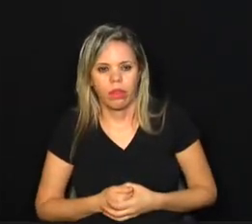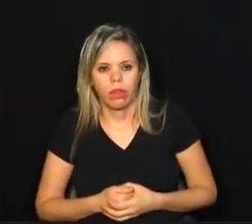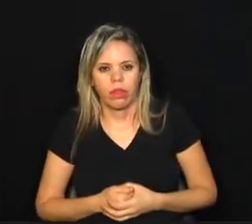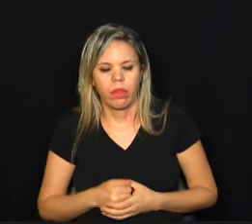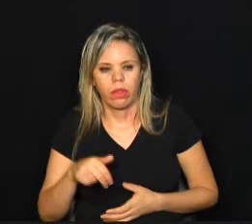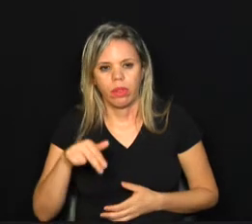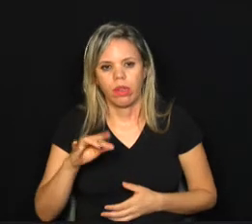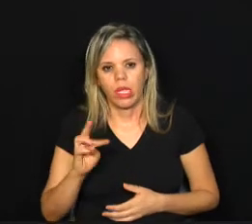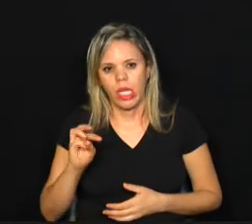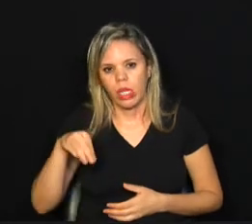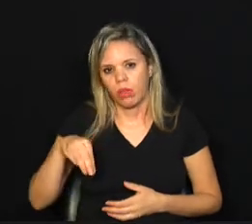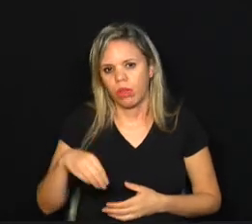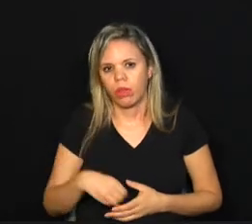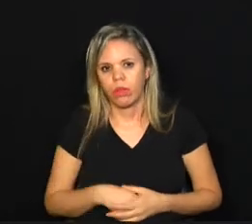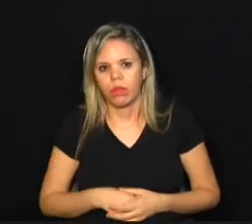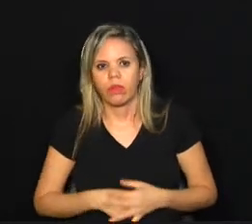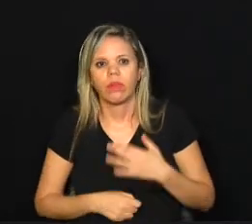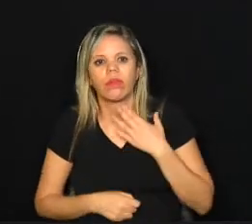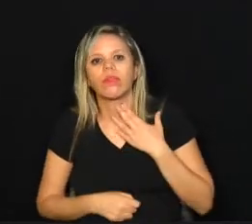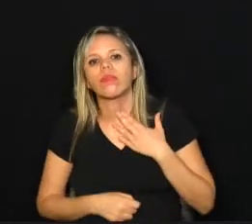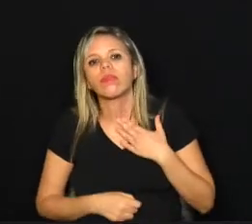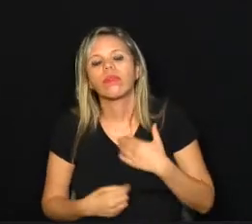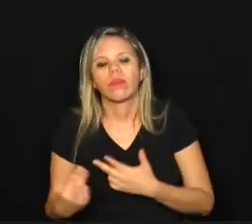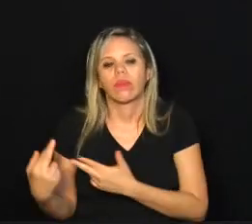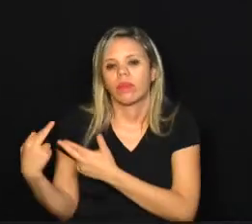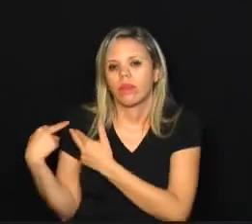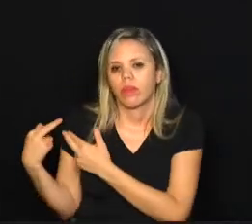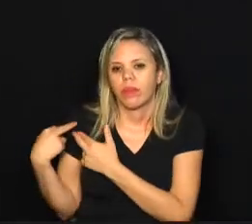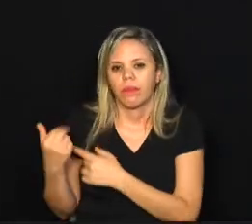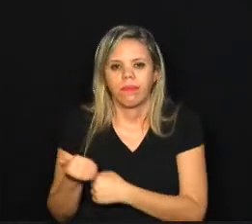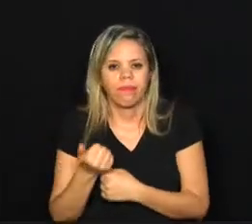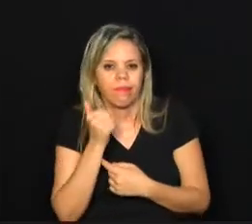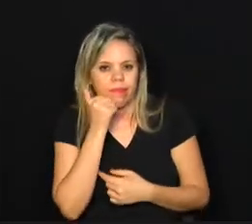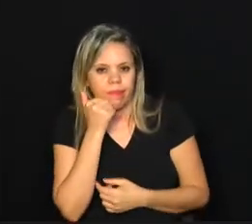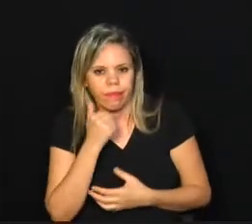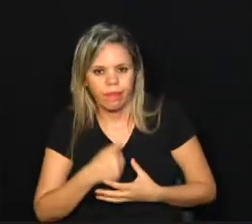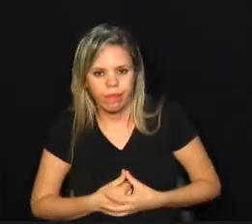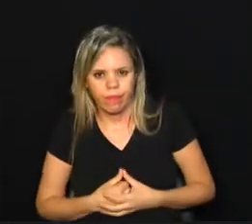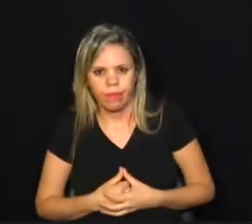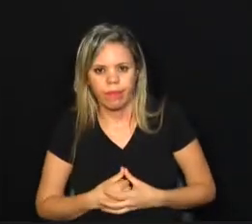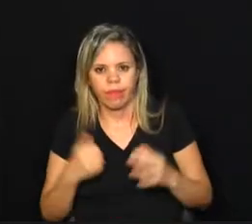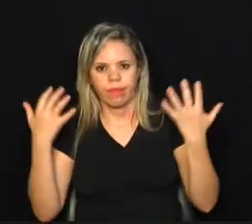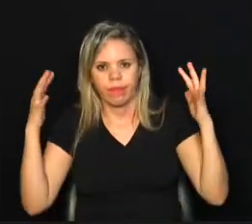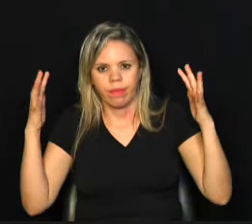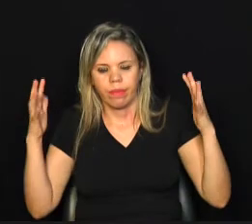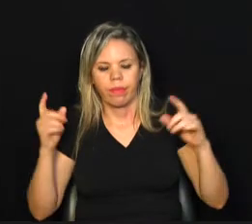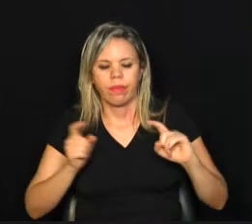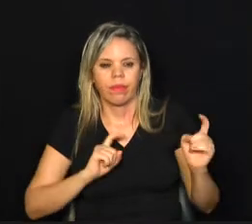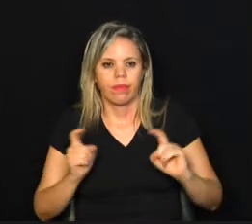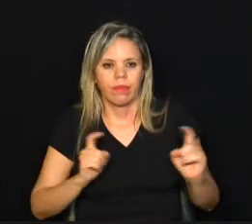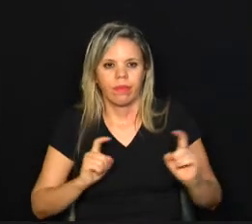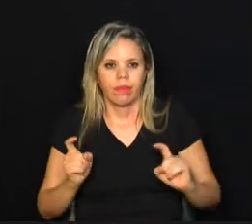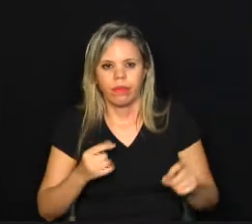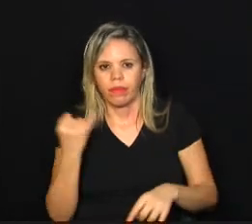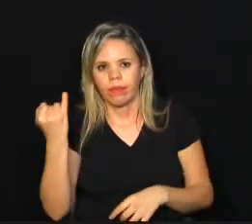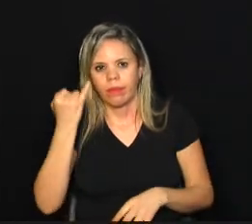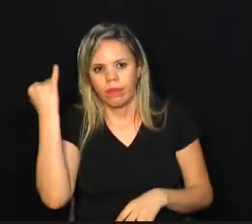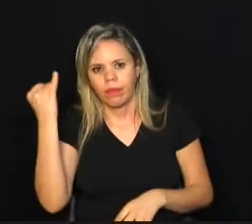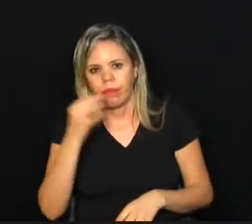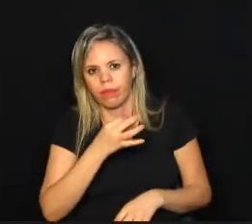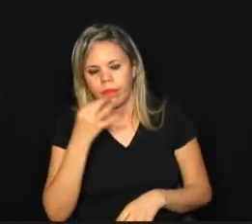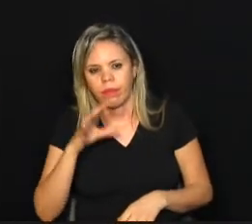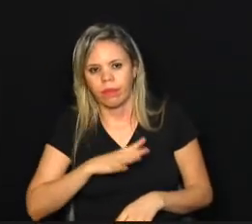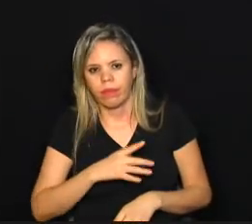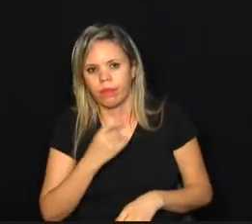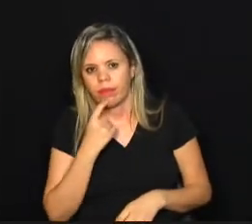Newton Frateschi, né, que é da responsabilidade de ciência. E parabéns aí pela reunião, é uma reunião importantíssima para a cidade